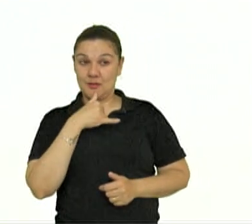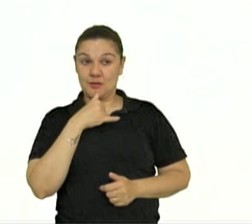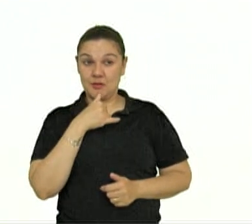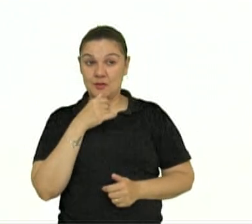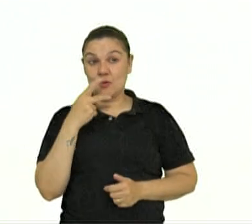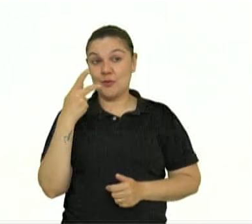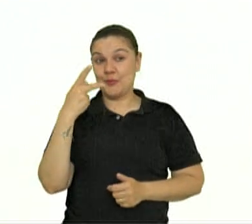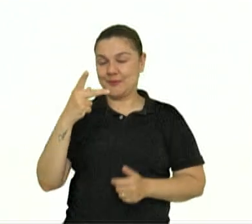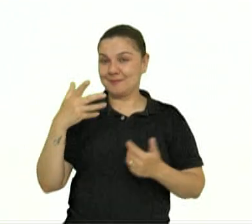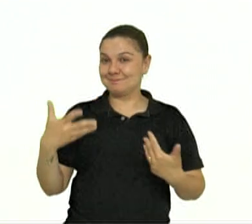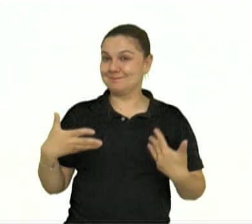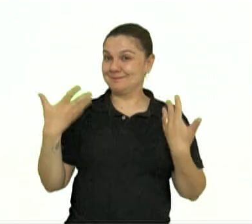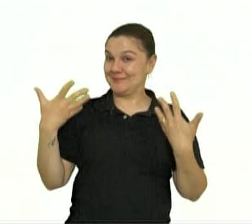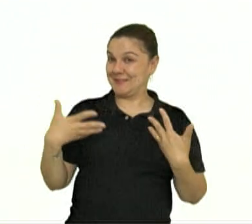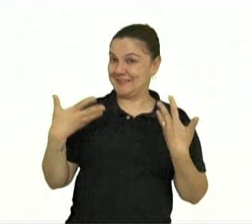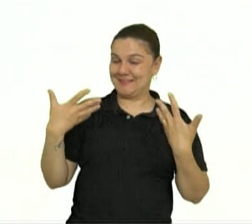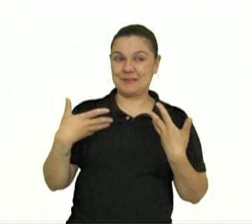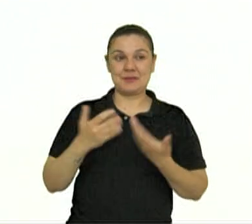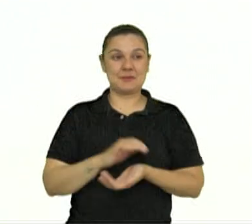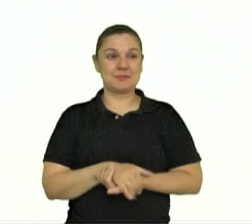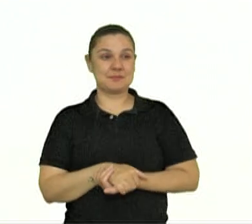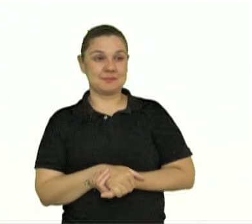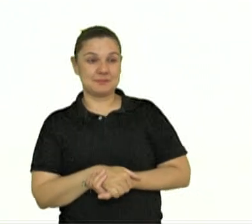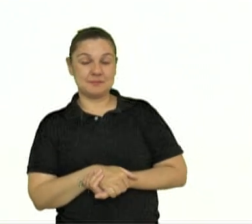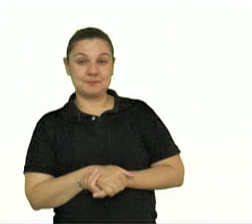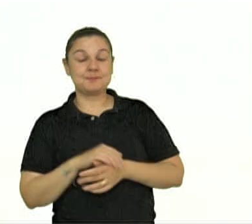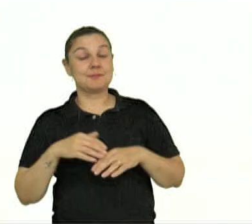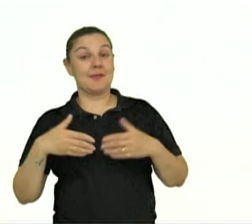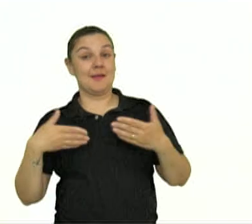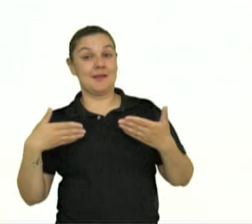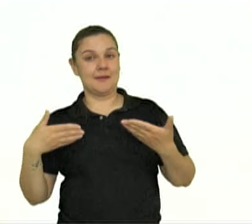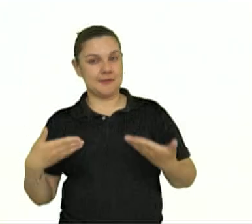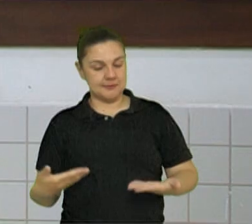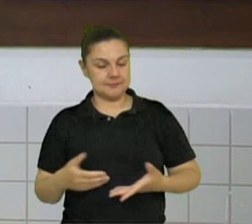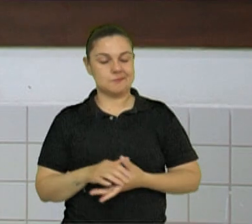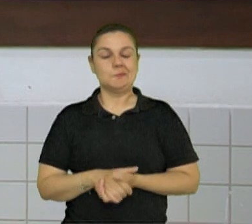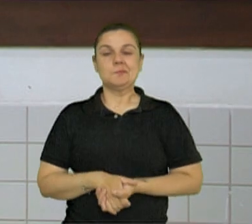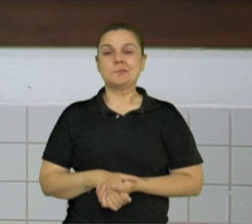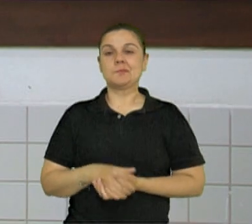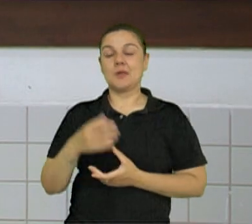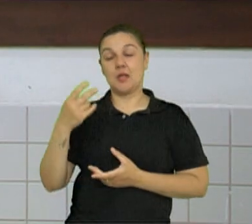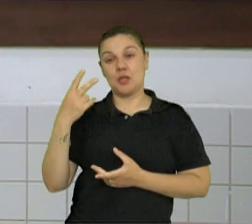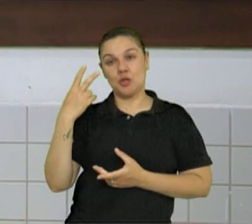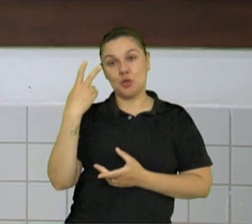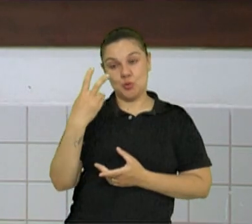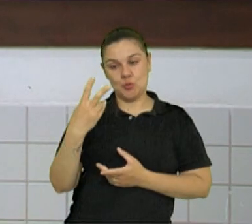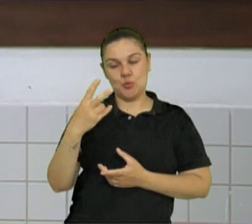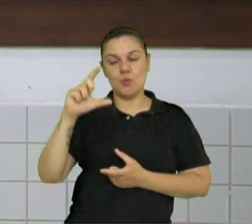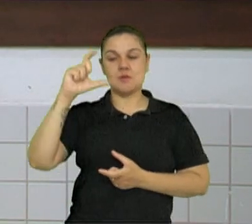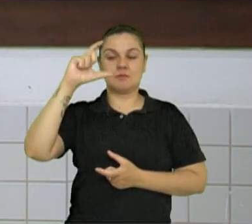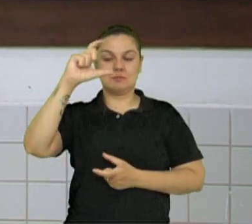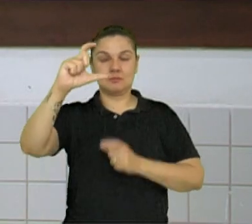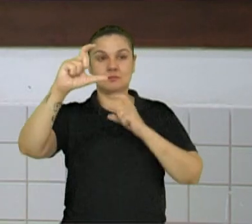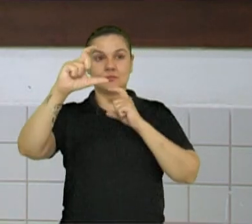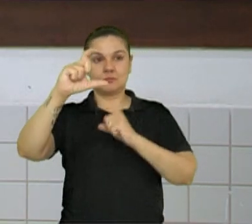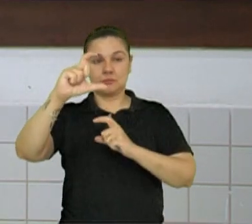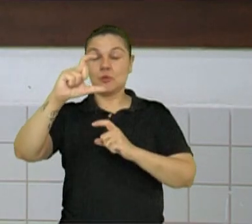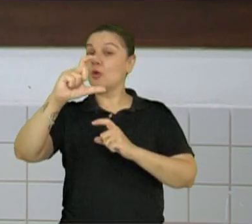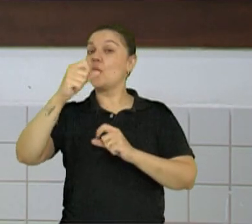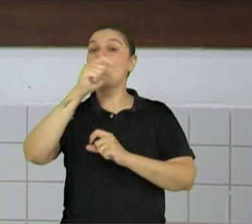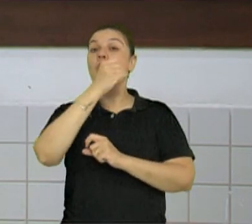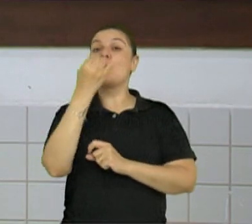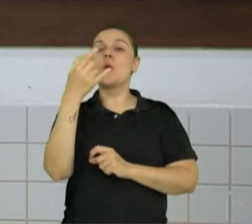seu contentamento. Então, vocês já perceberam que eu tenho o quê? Eu tenho duas estrofes que estão separadas